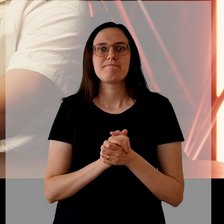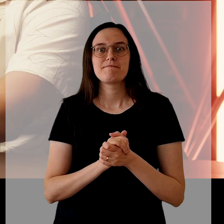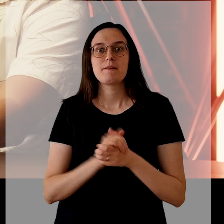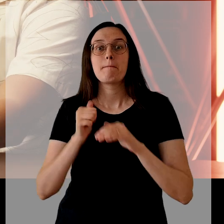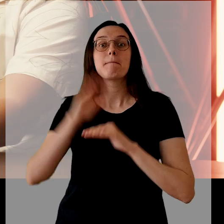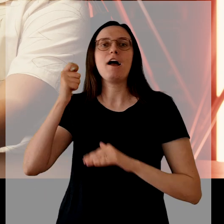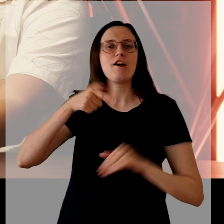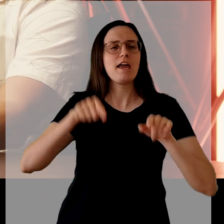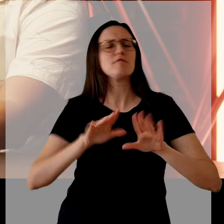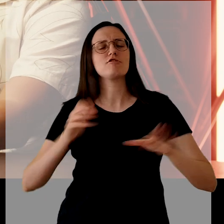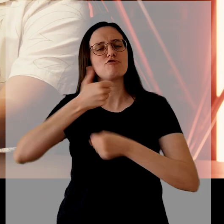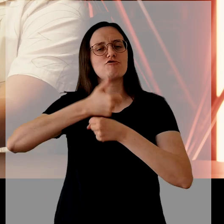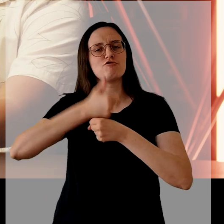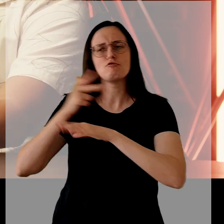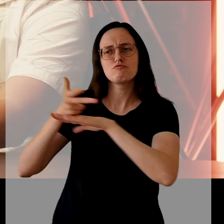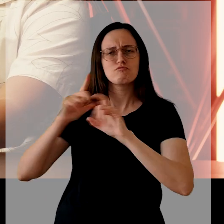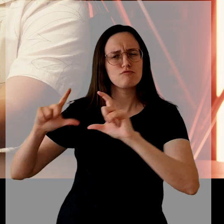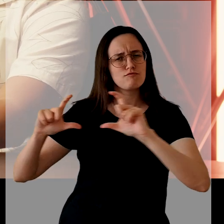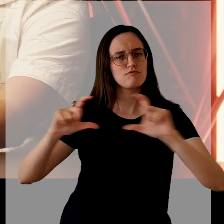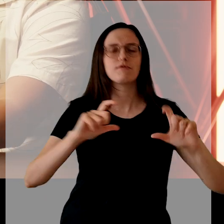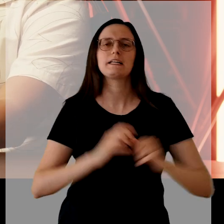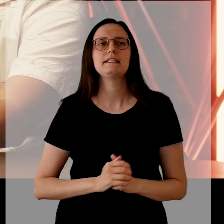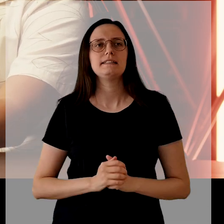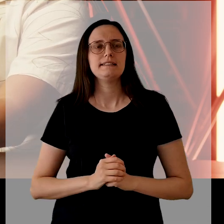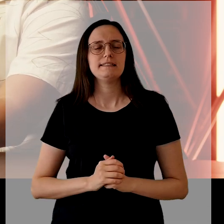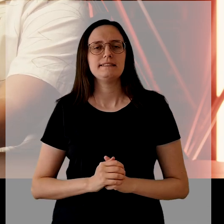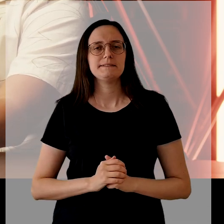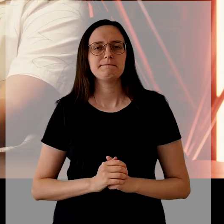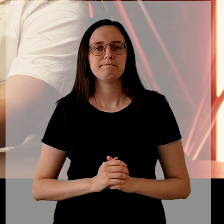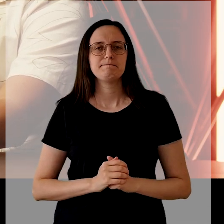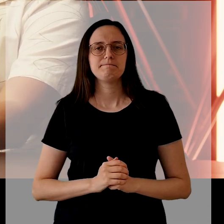para além disso, assim, diretor de fotografia. Eu